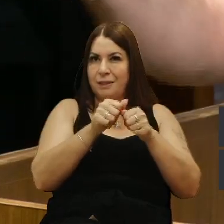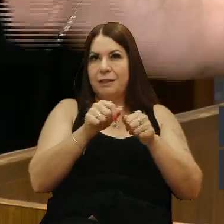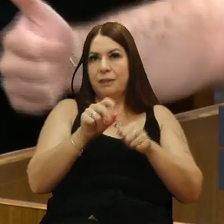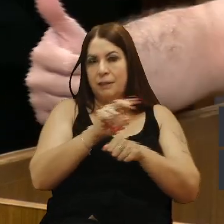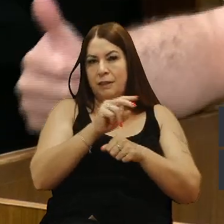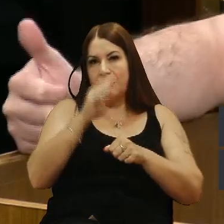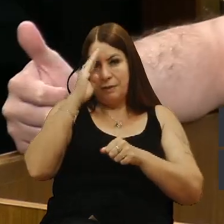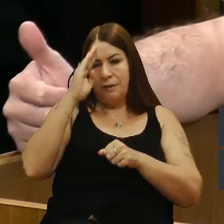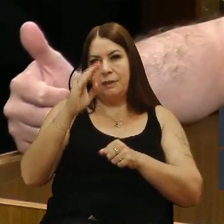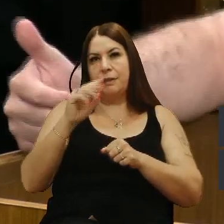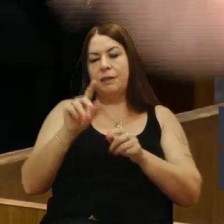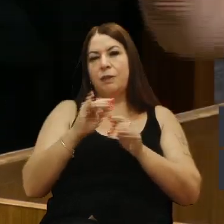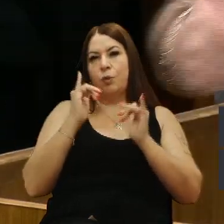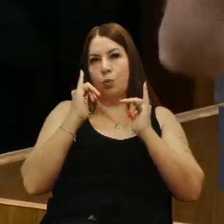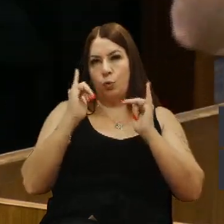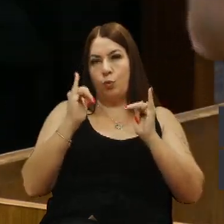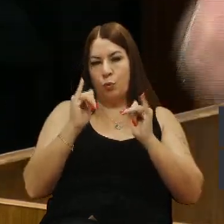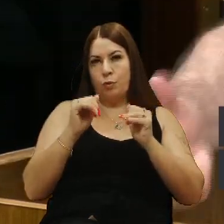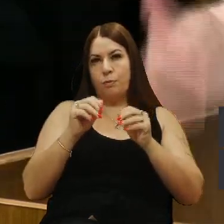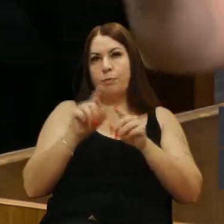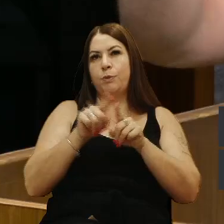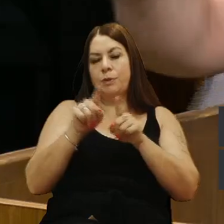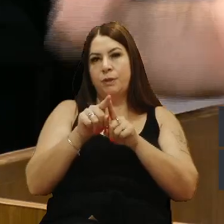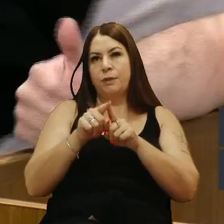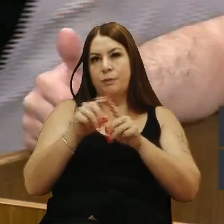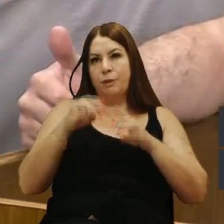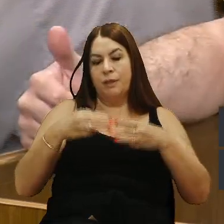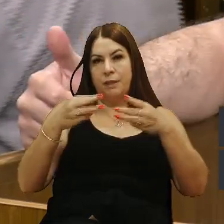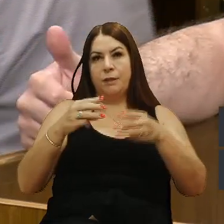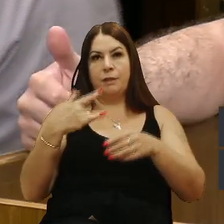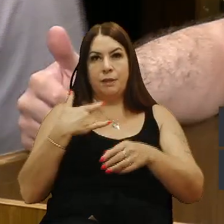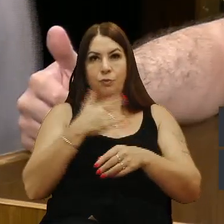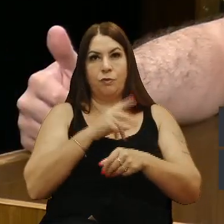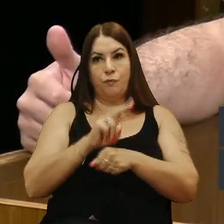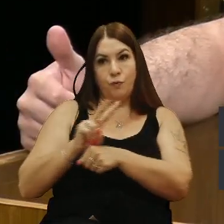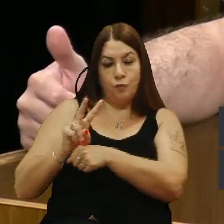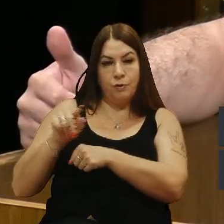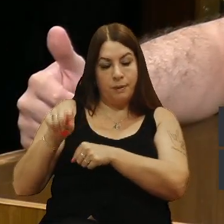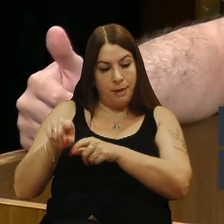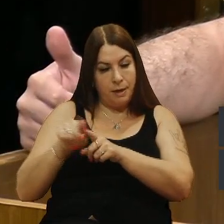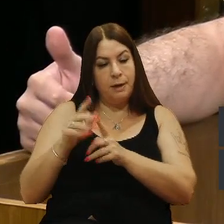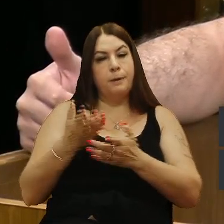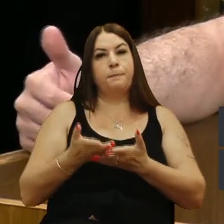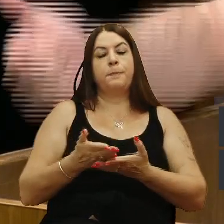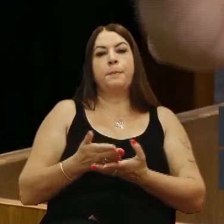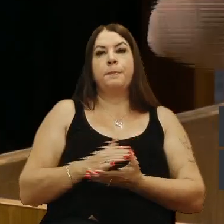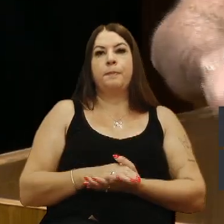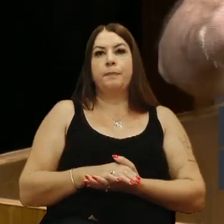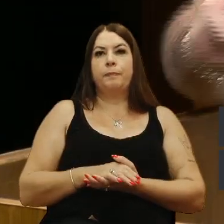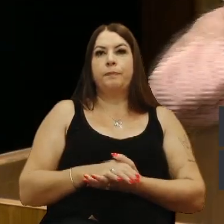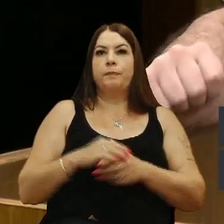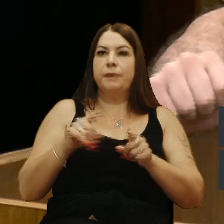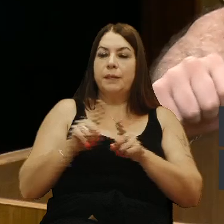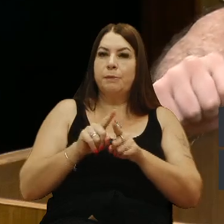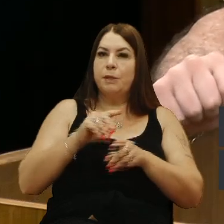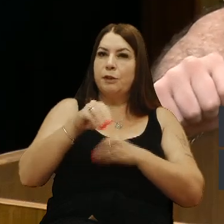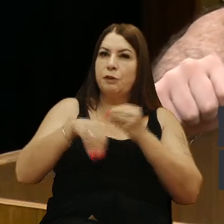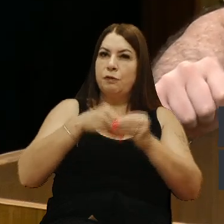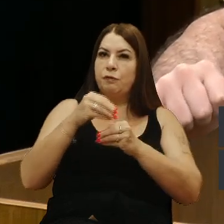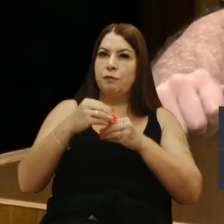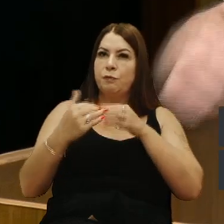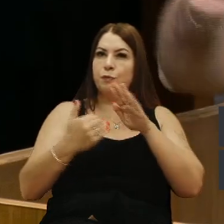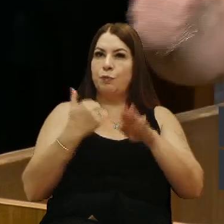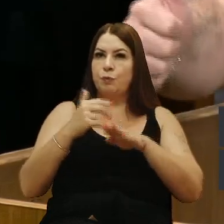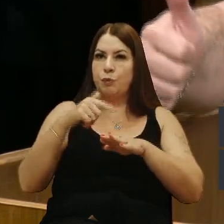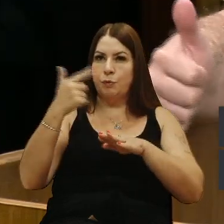é o ônibus do Ministério da Saúde, que a Guarda Municipal tem que fazer a questão da segurança. Aí também aqui envolve o trânsito nas